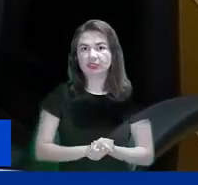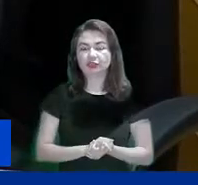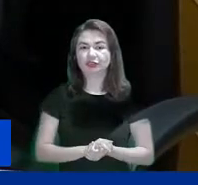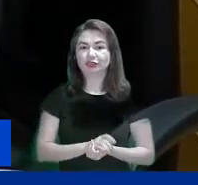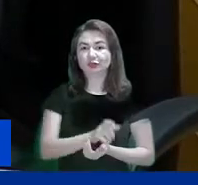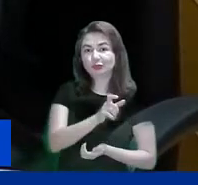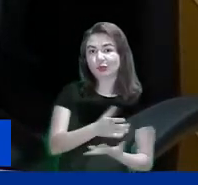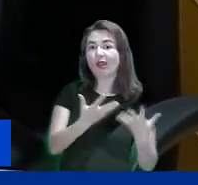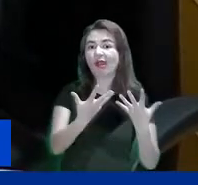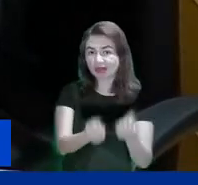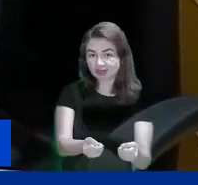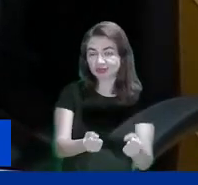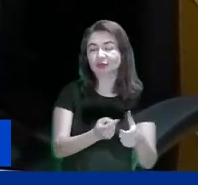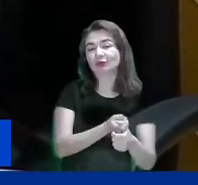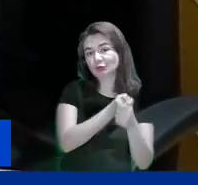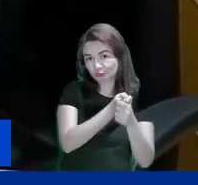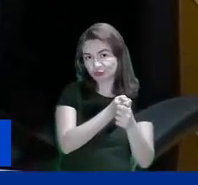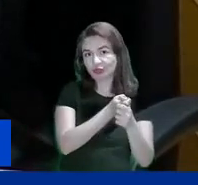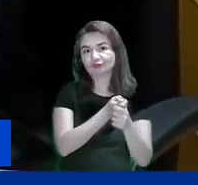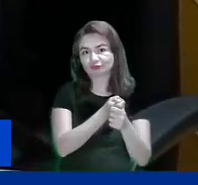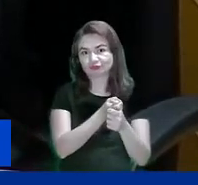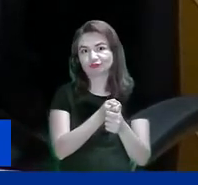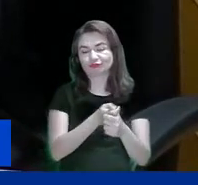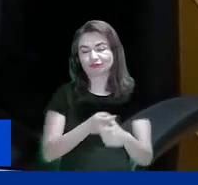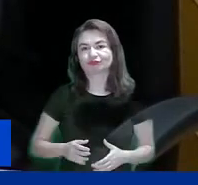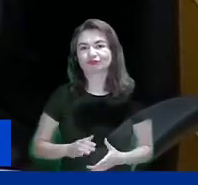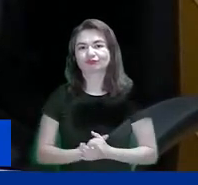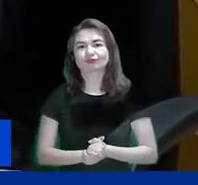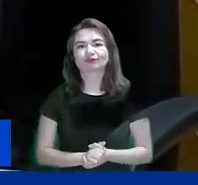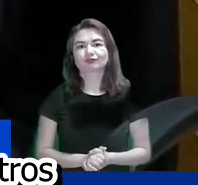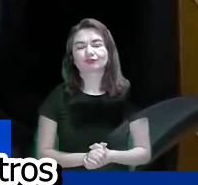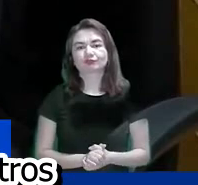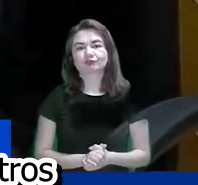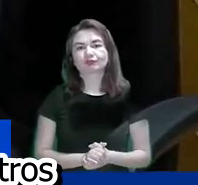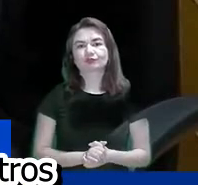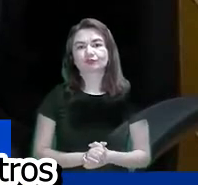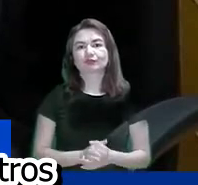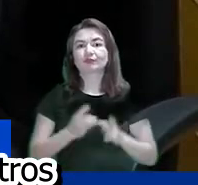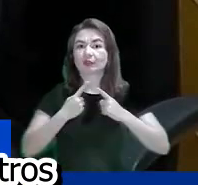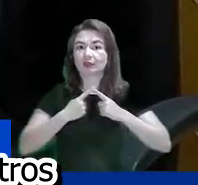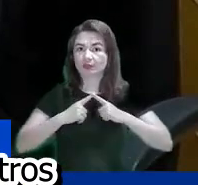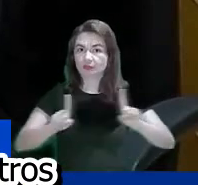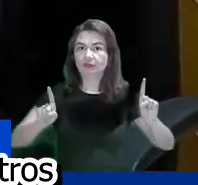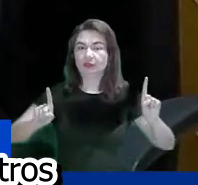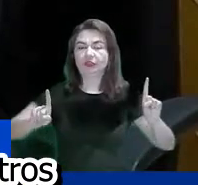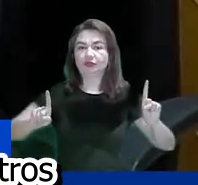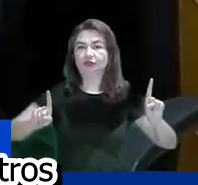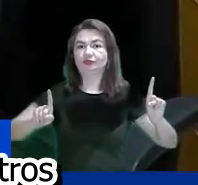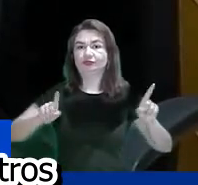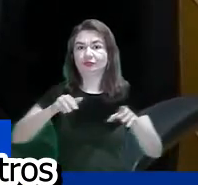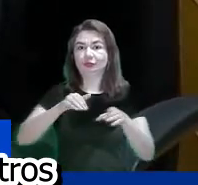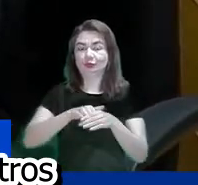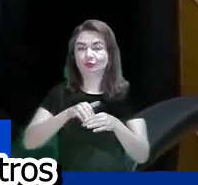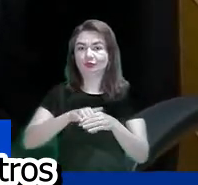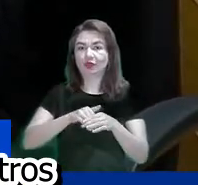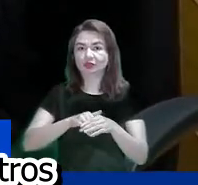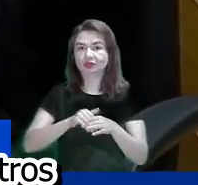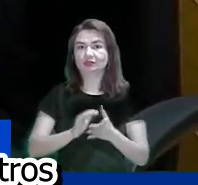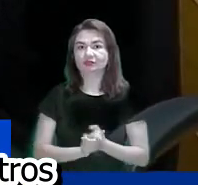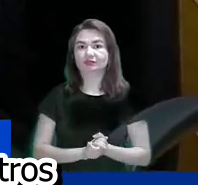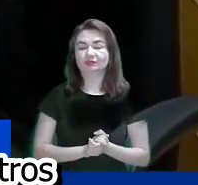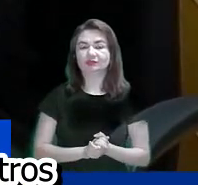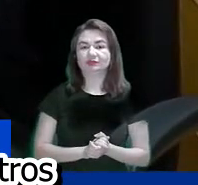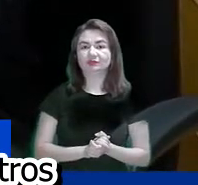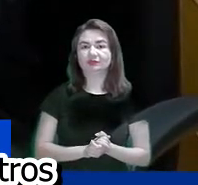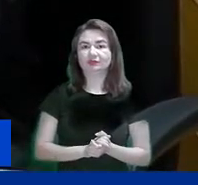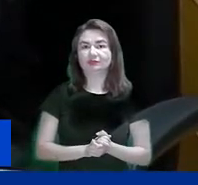assumido a dívida. E, por certo, não ocorreu, pois consta no voto condutor, salvo engano, é o